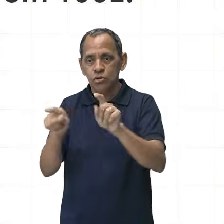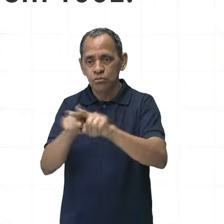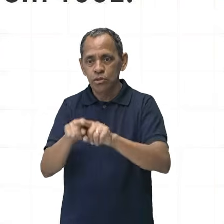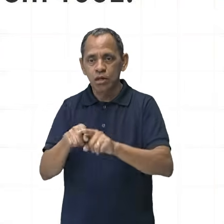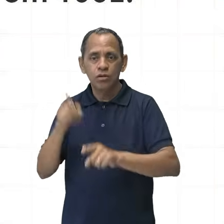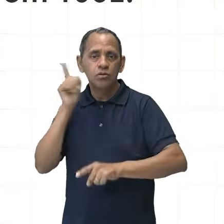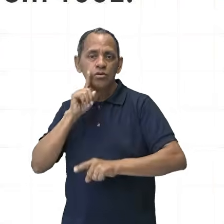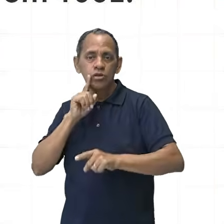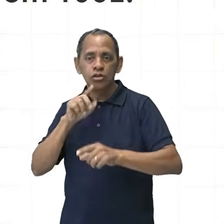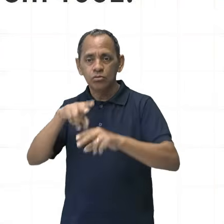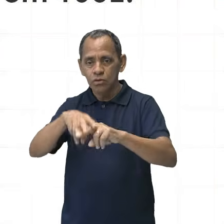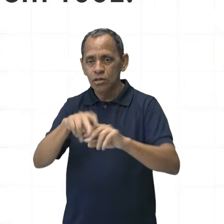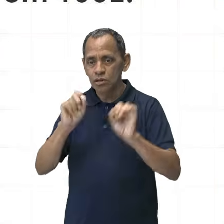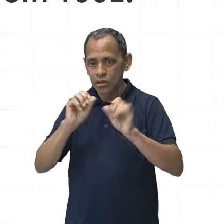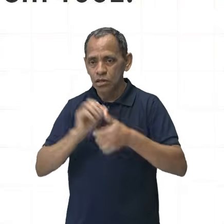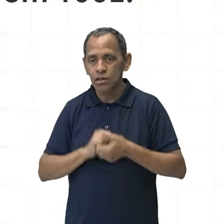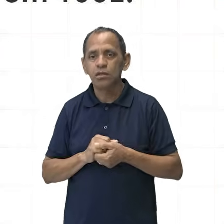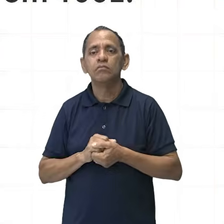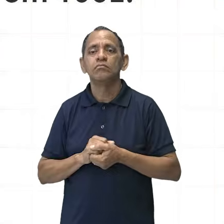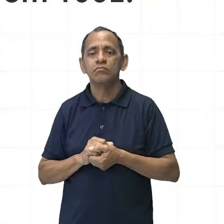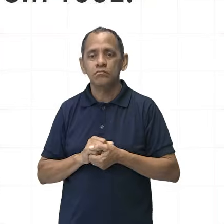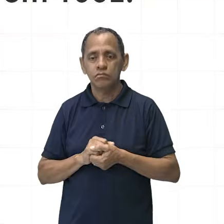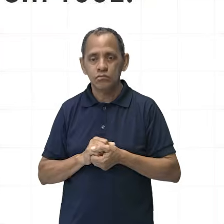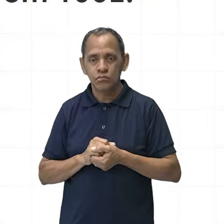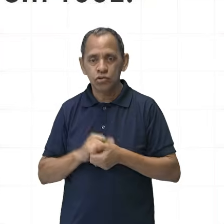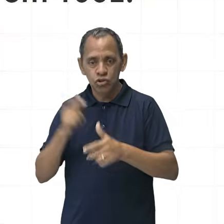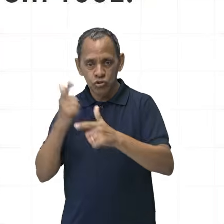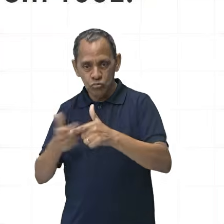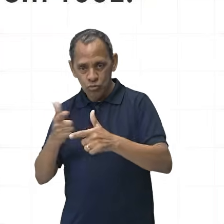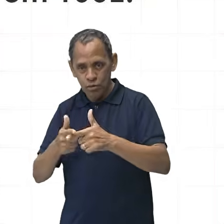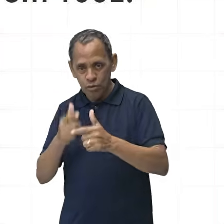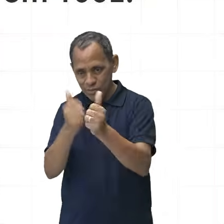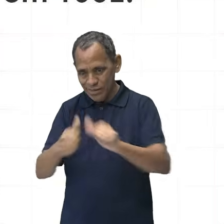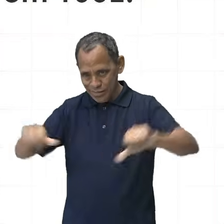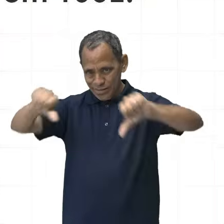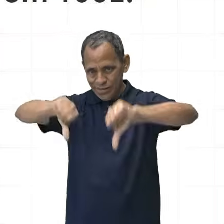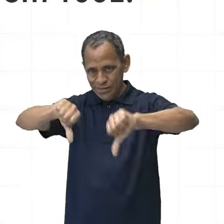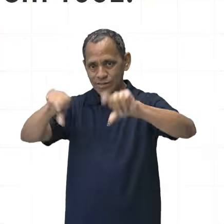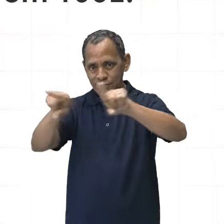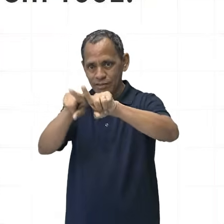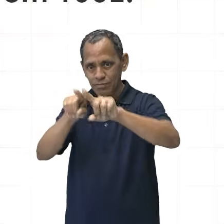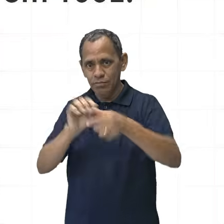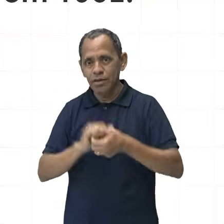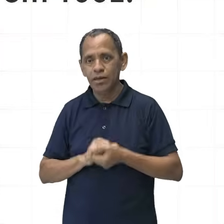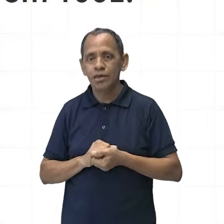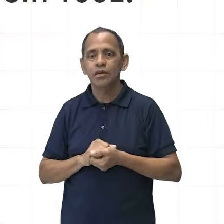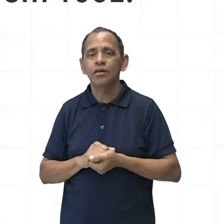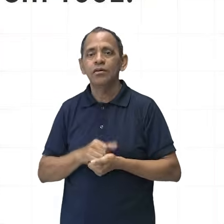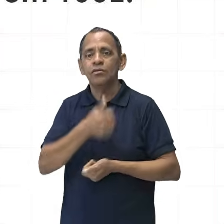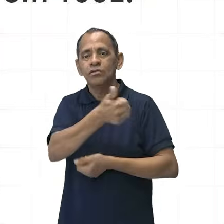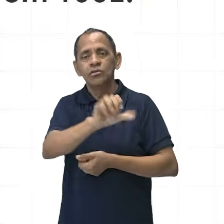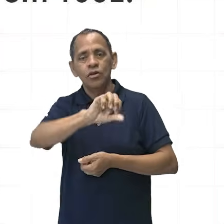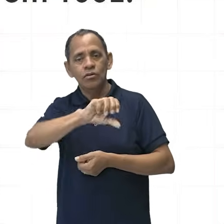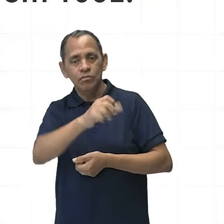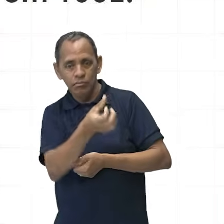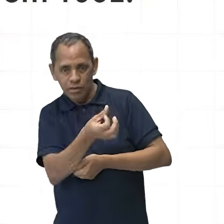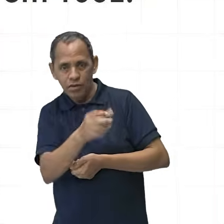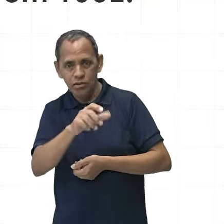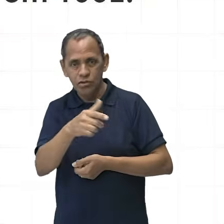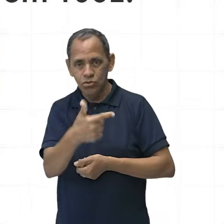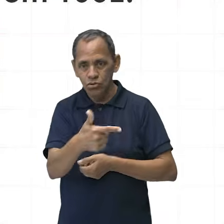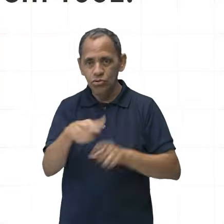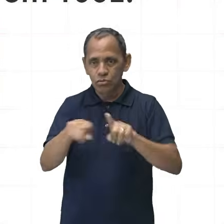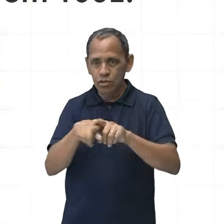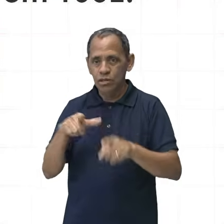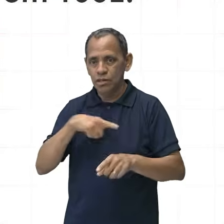e as relações ficam tensas com os Estados Unidos, por conta do embargo comercial e também da